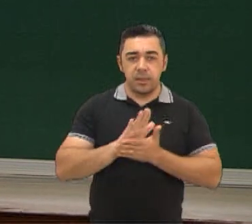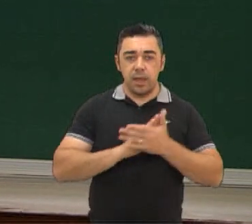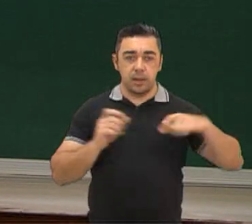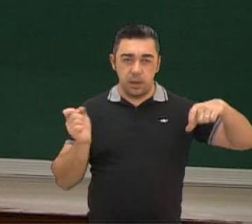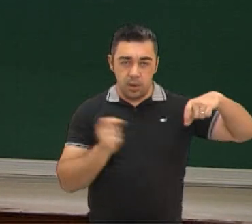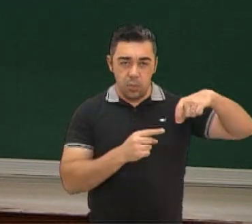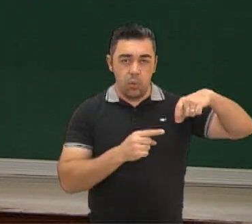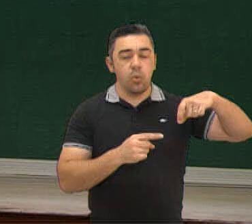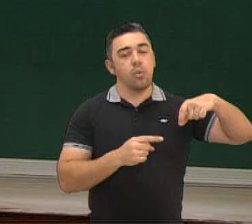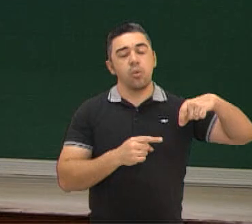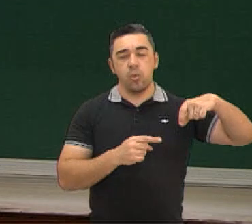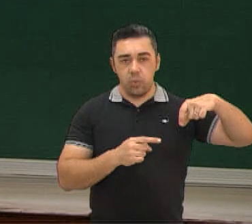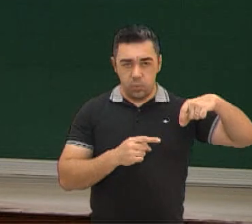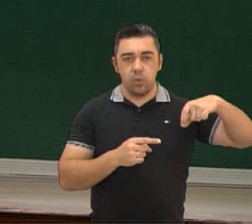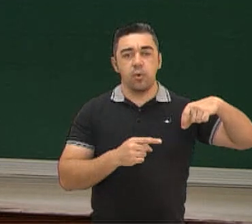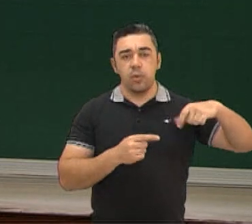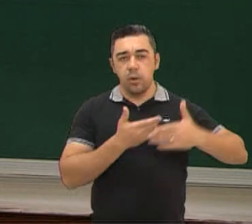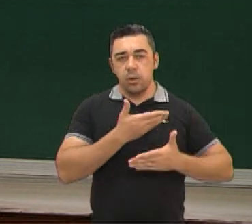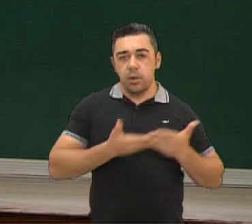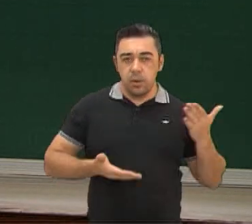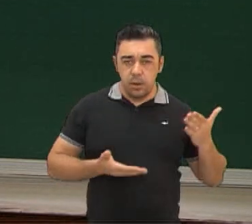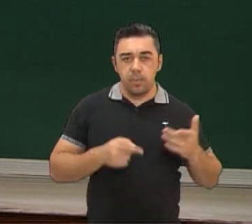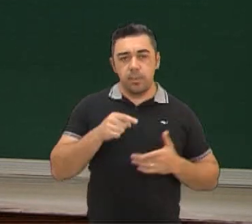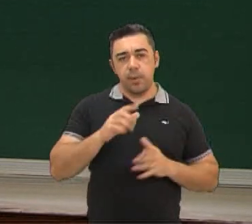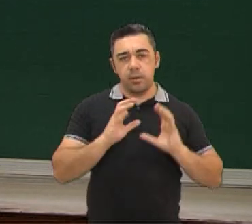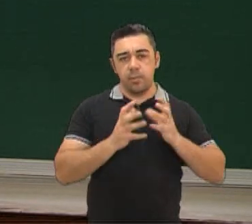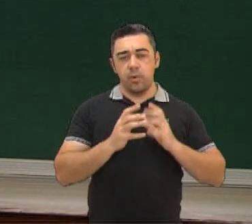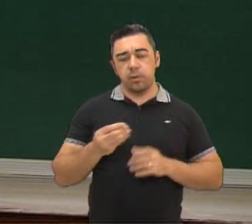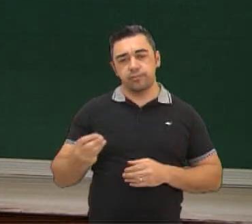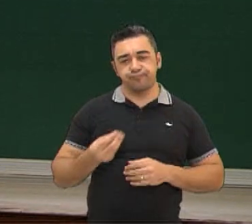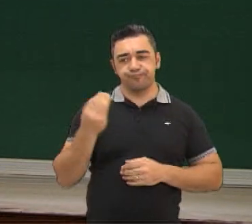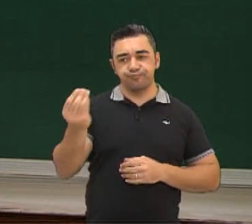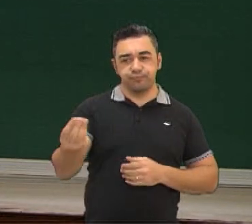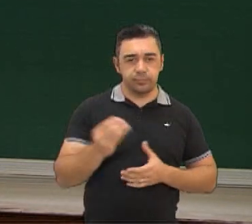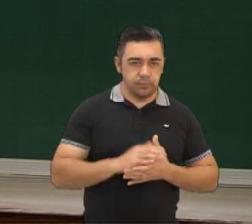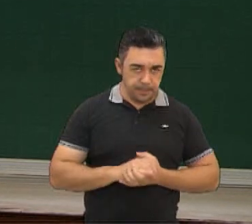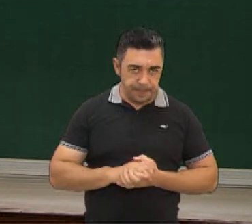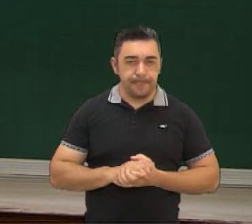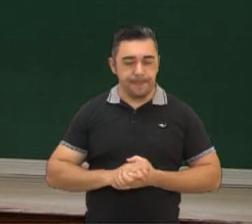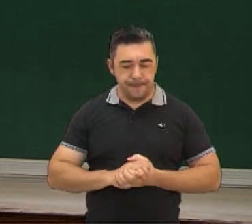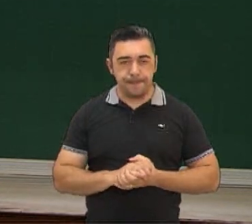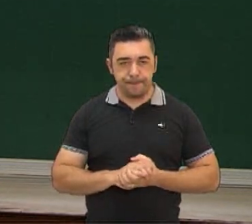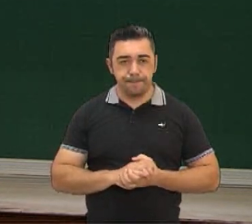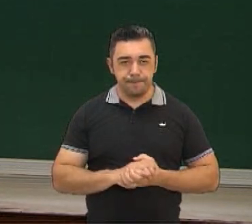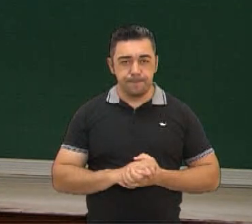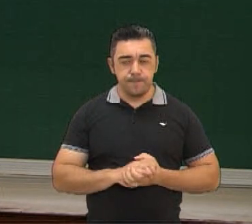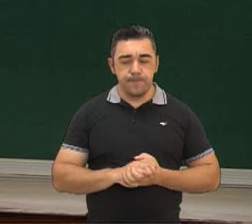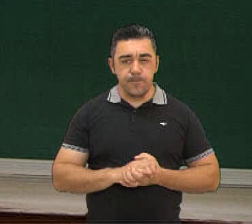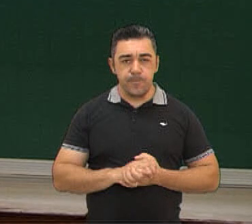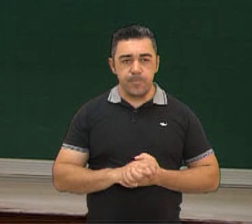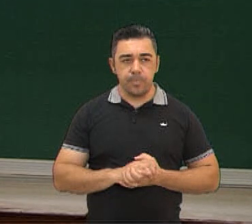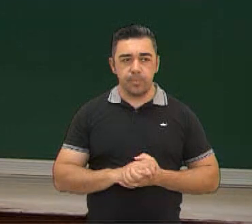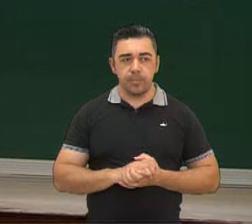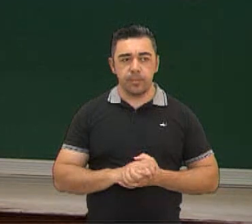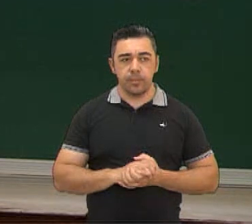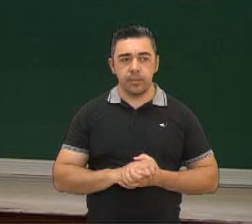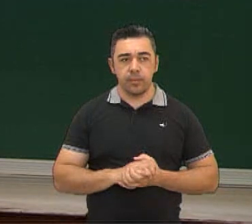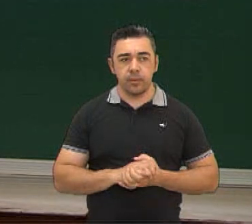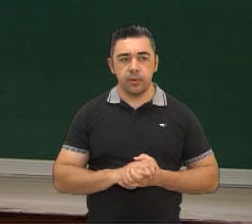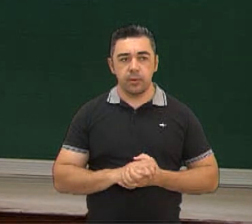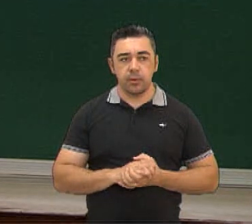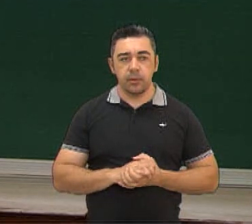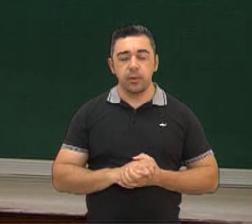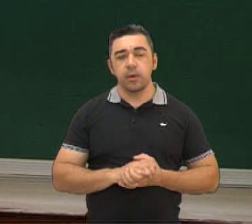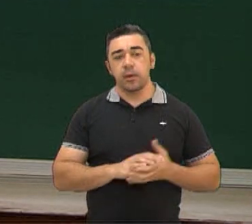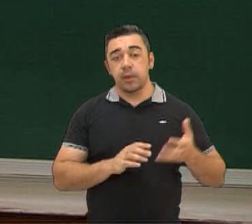gol e extrapolar os 24 segundos, ela perde a posse da bola. A bola passa para o adversário.